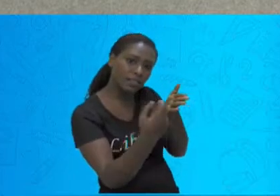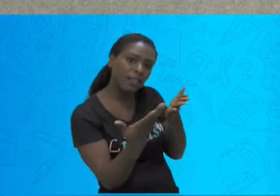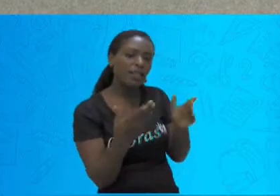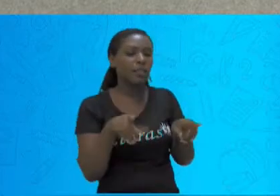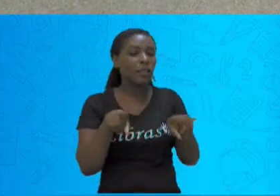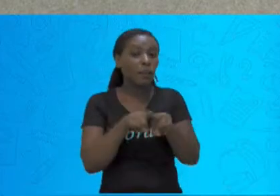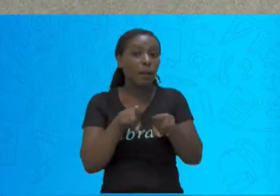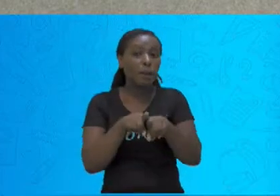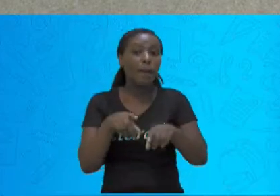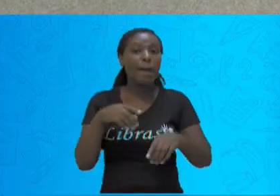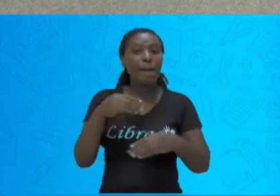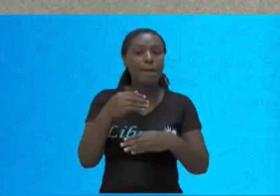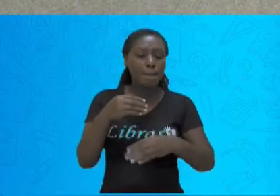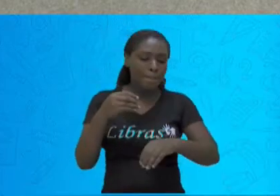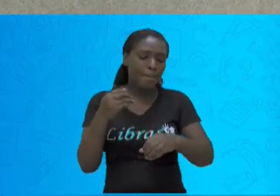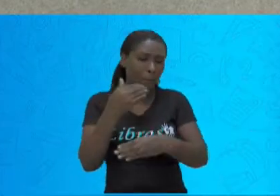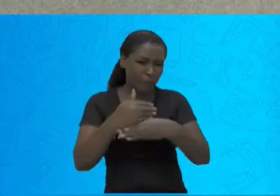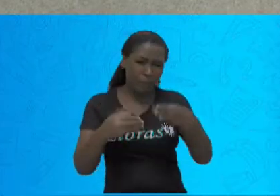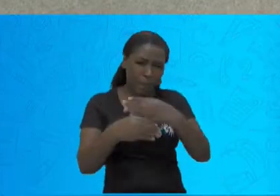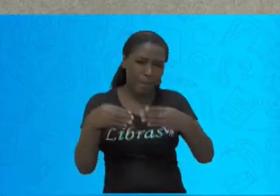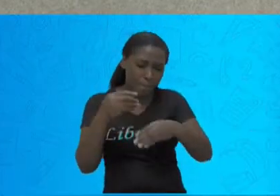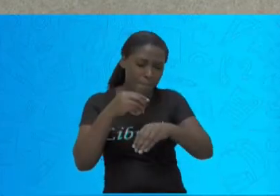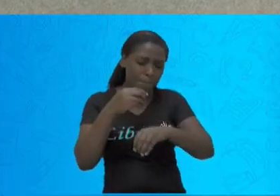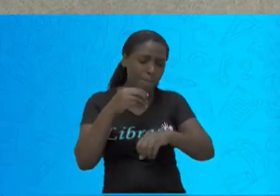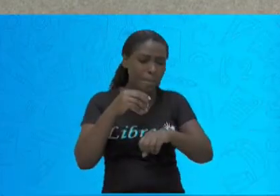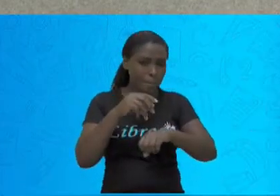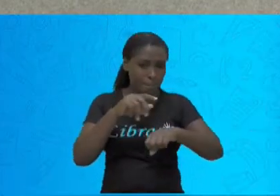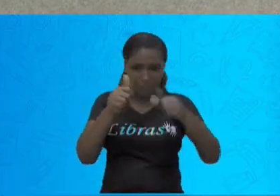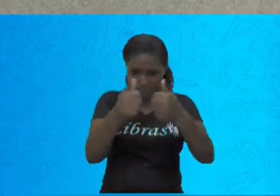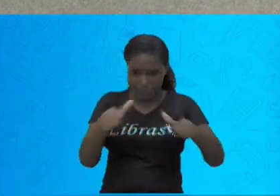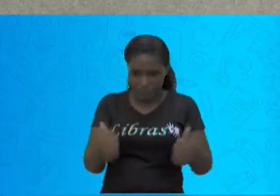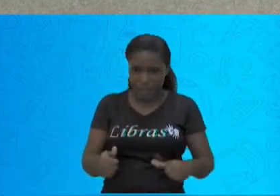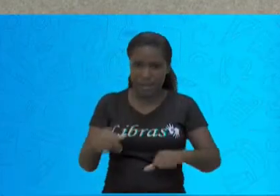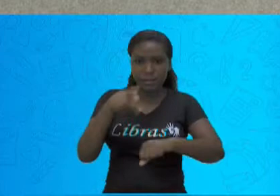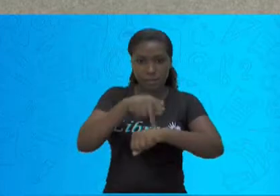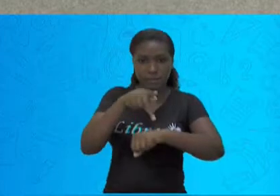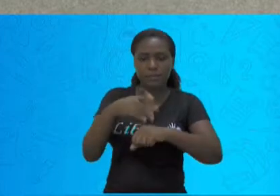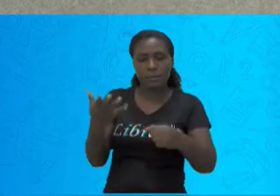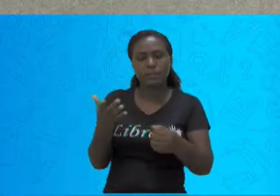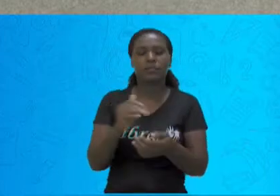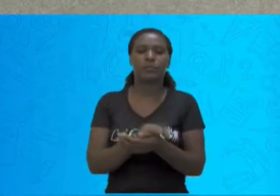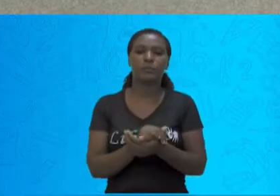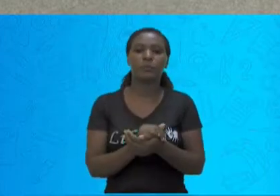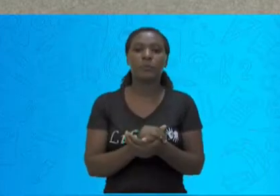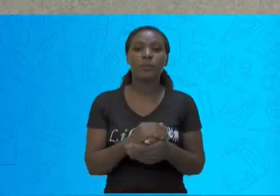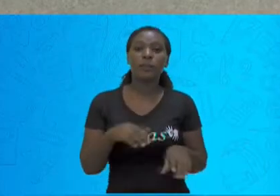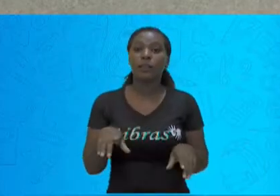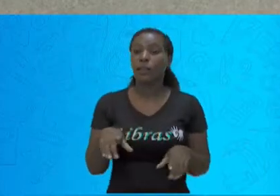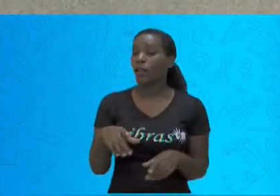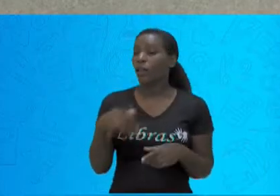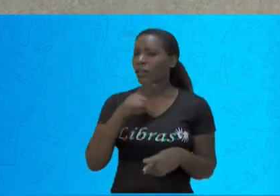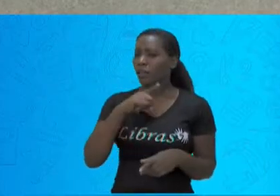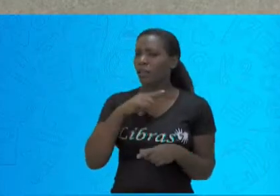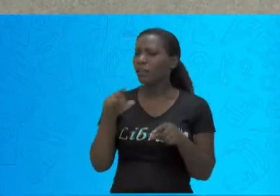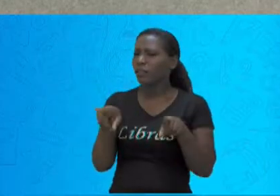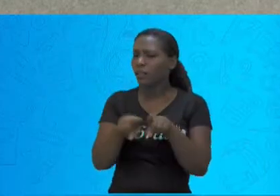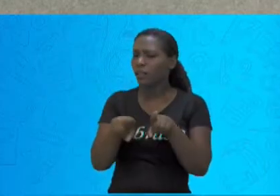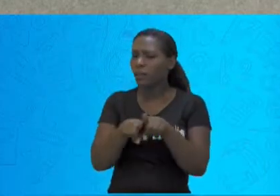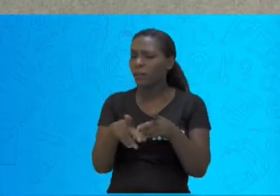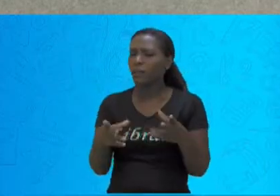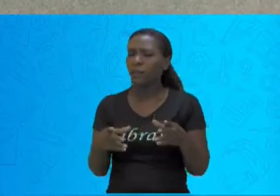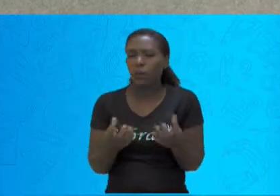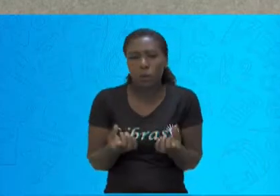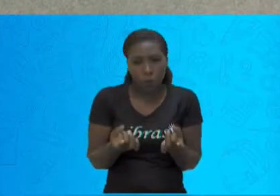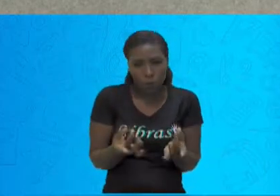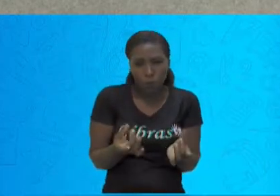vizinhos. Dá-nos aqui uma visão do comércio dos zapotecas entre os olmecas, que eram